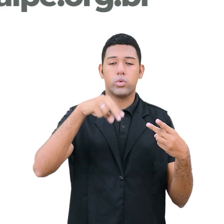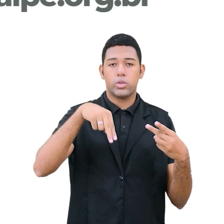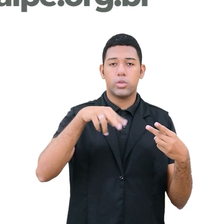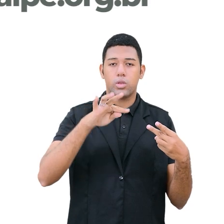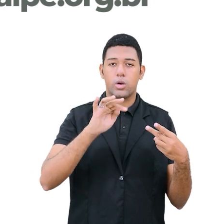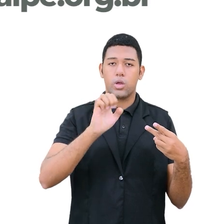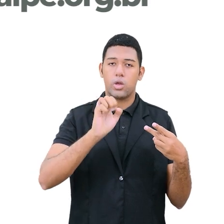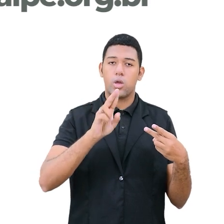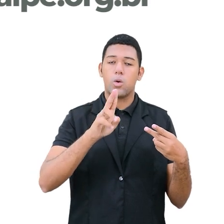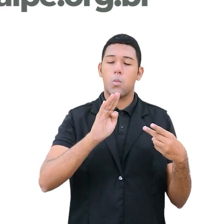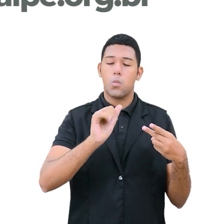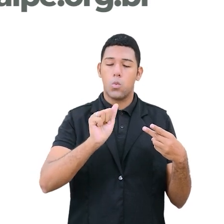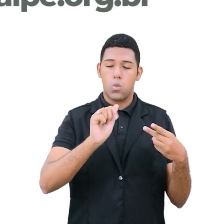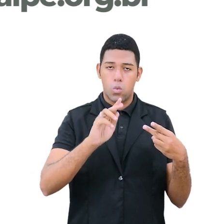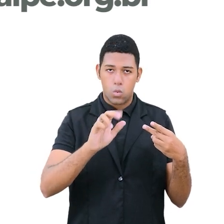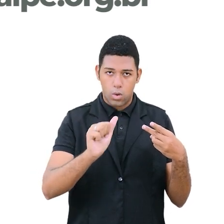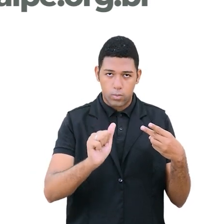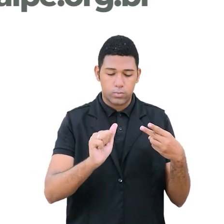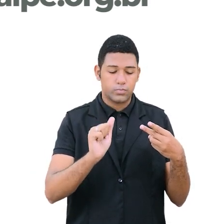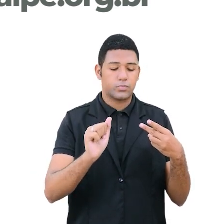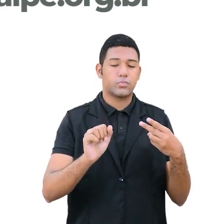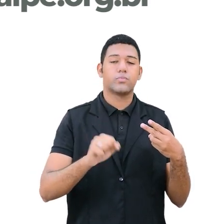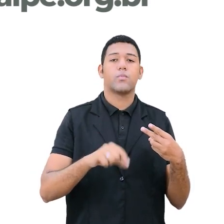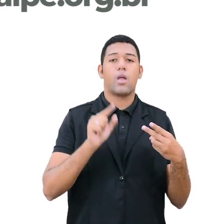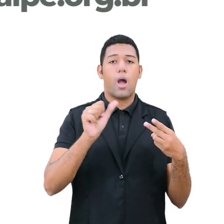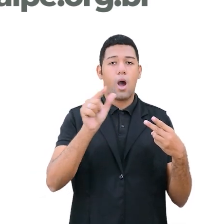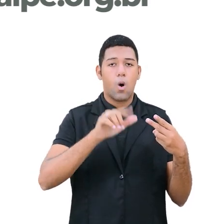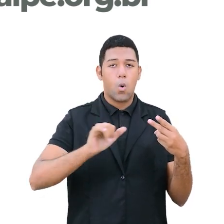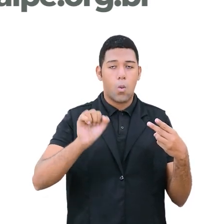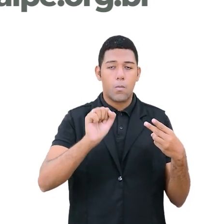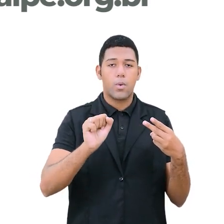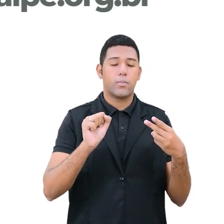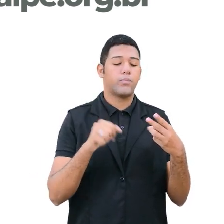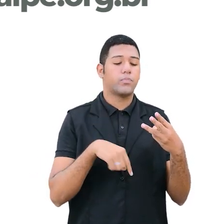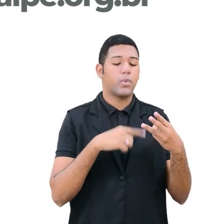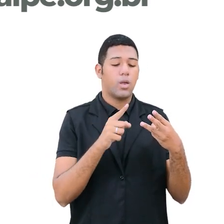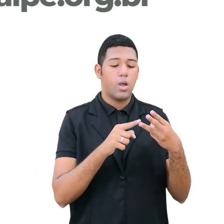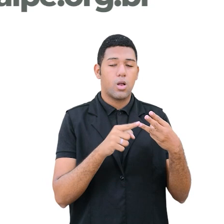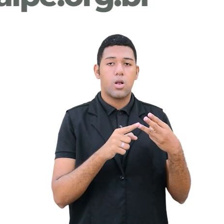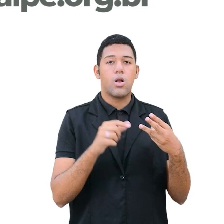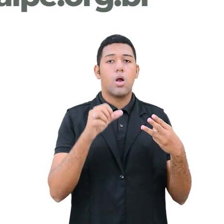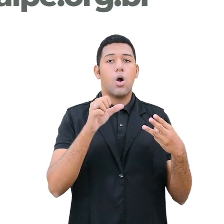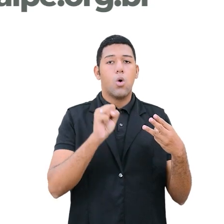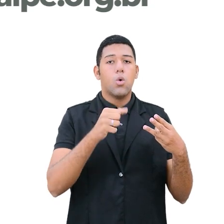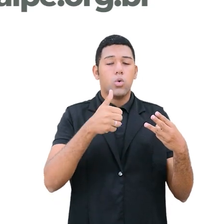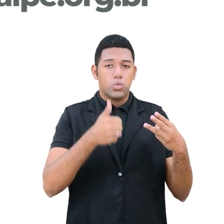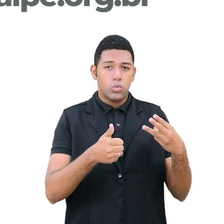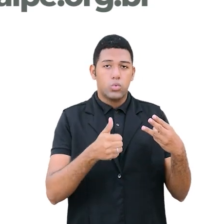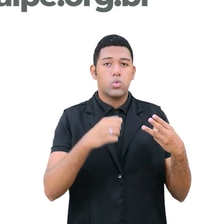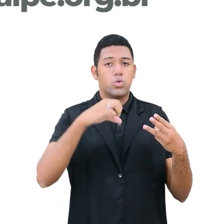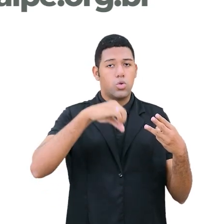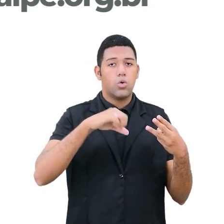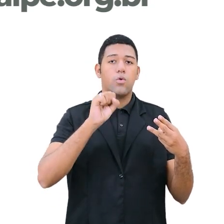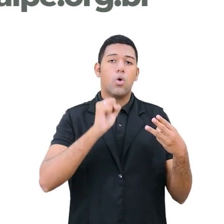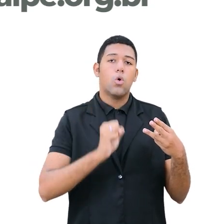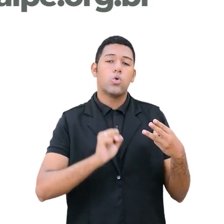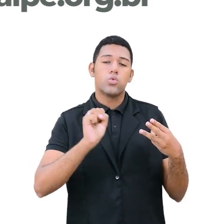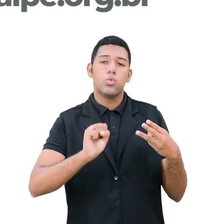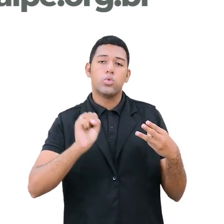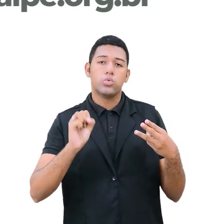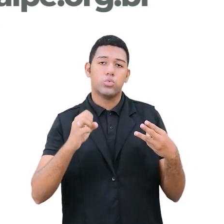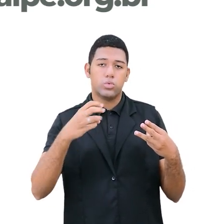arroba eadalp.org.br celular 819-8883